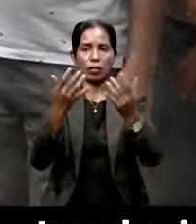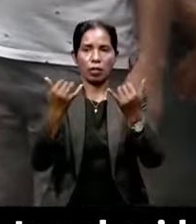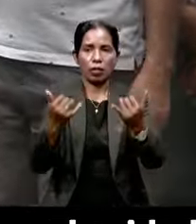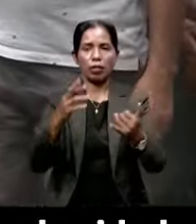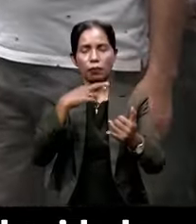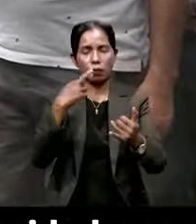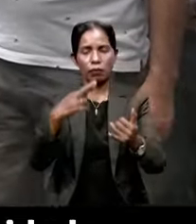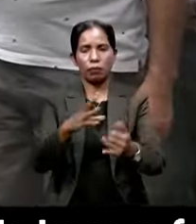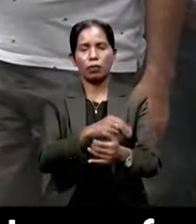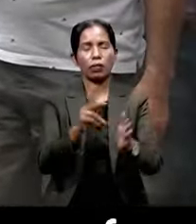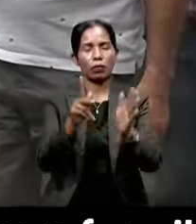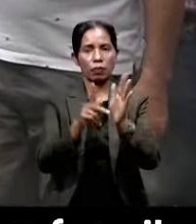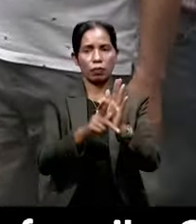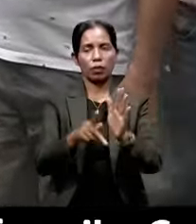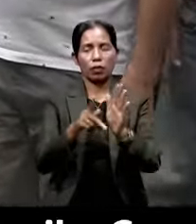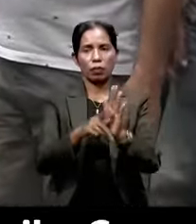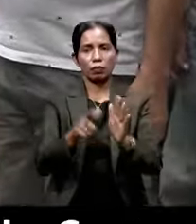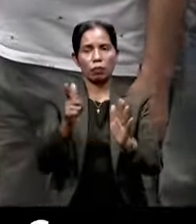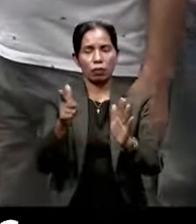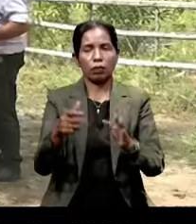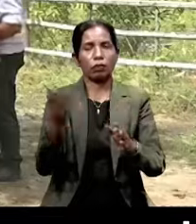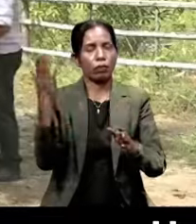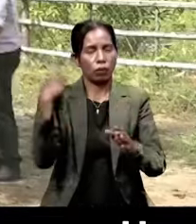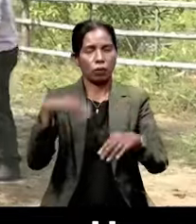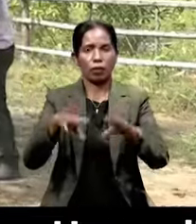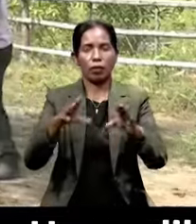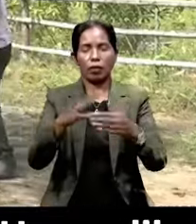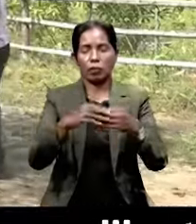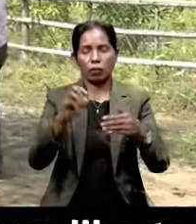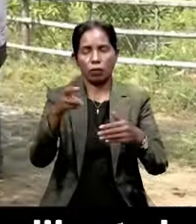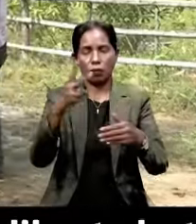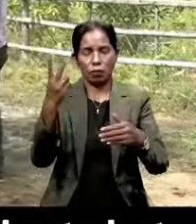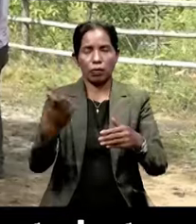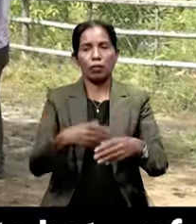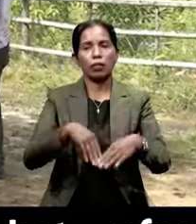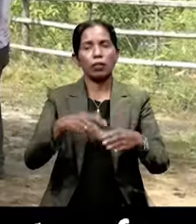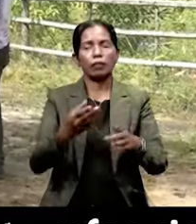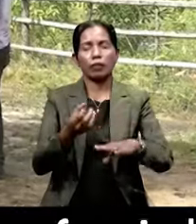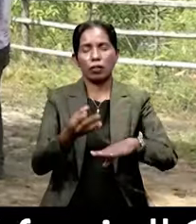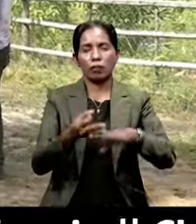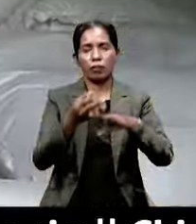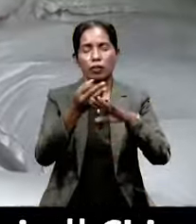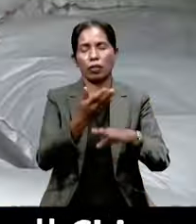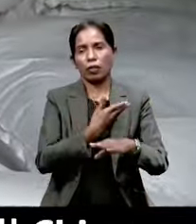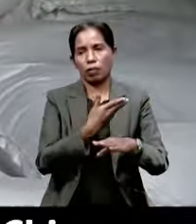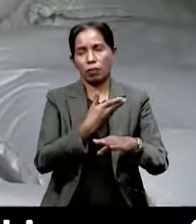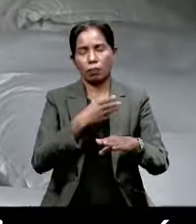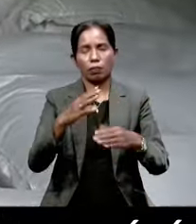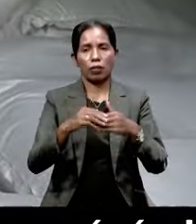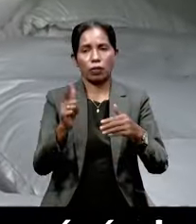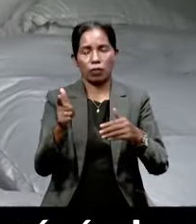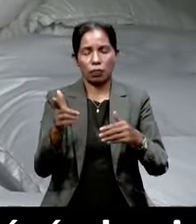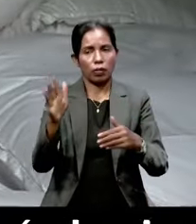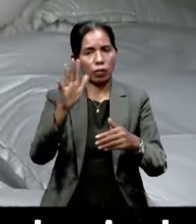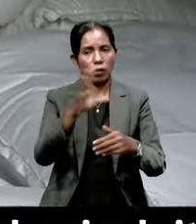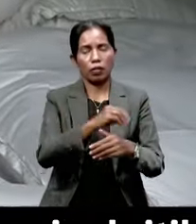foso kilograma rua nulu nebe antes ne ho folin dólar sanu resin rua saiba dólar sanu resin lima fos kilograma rua nulu resin lima